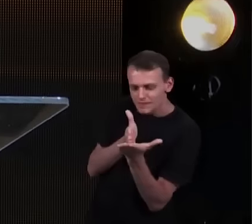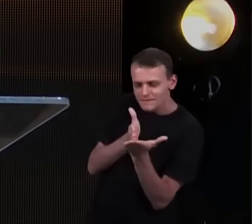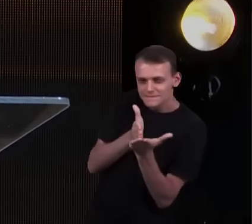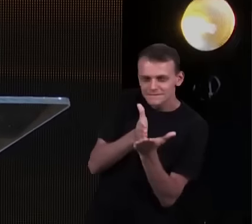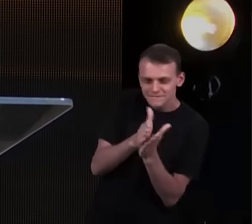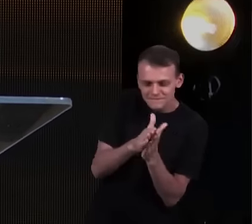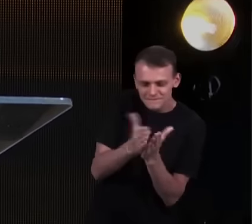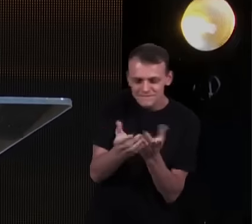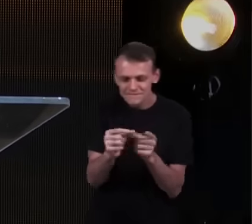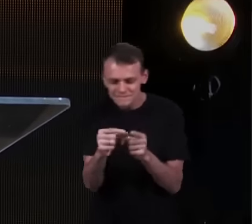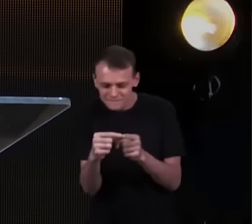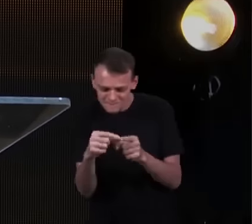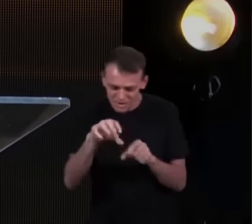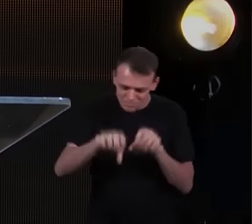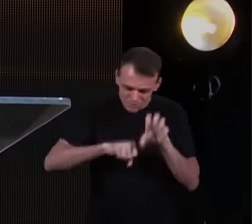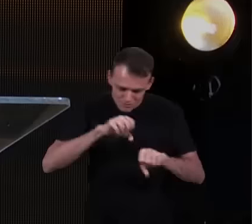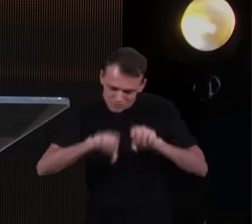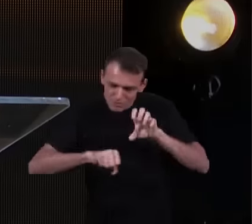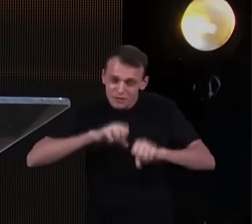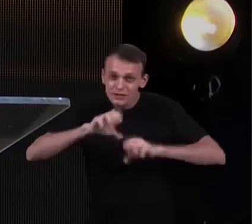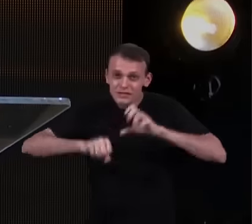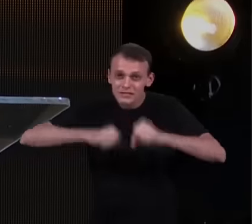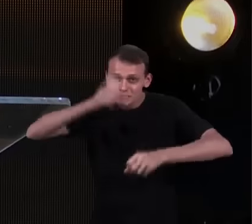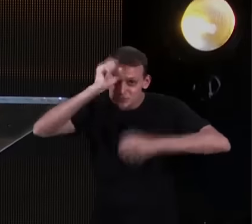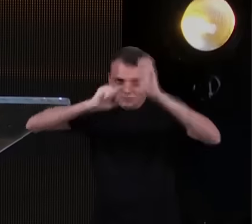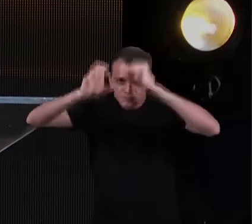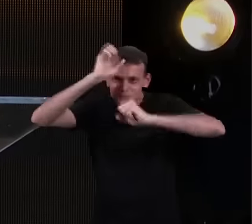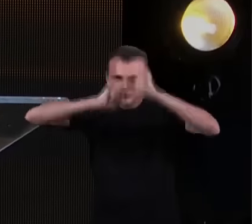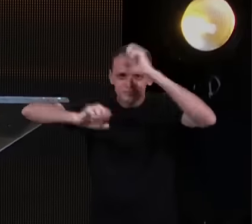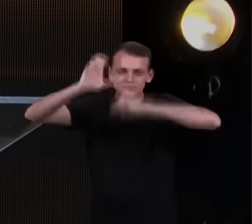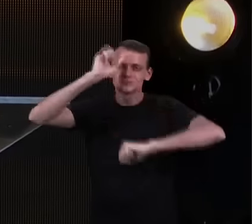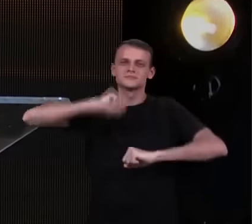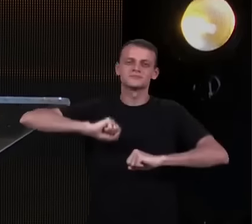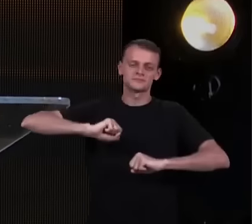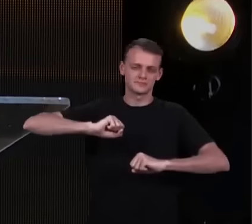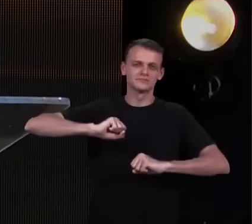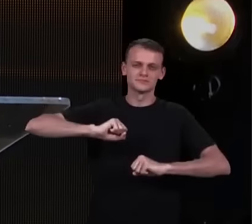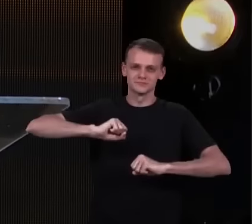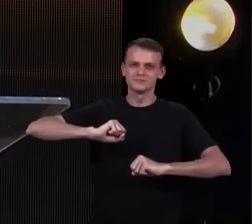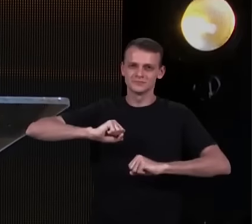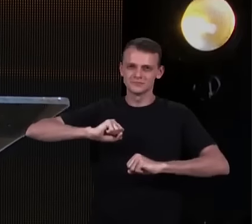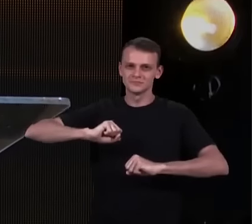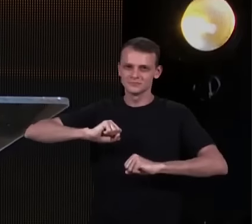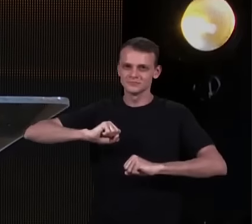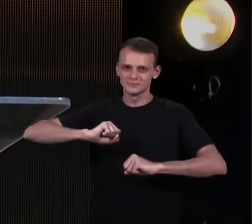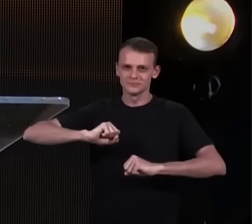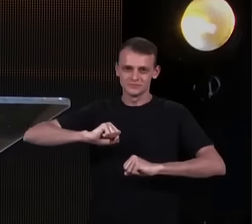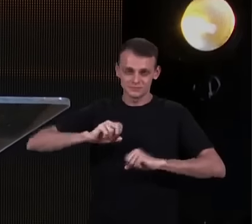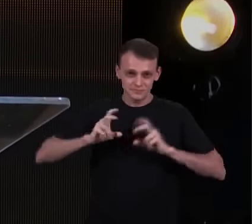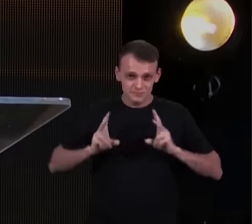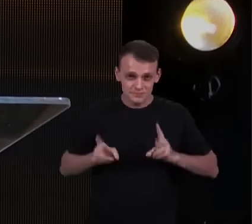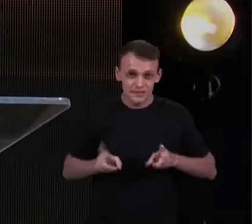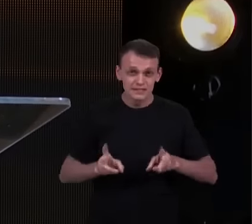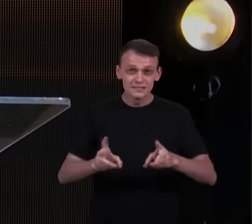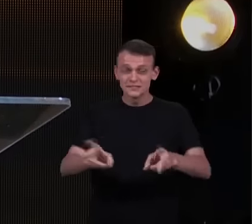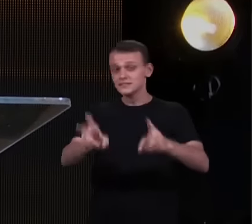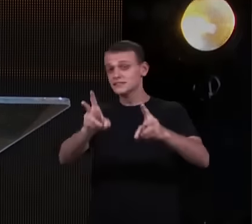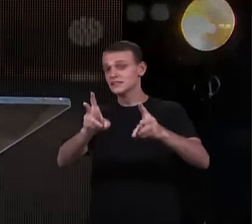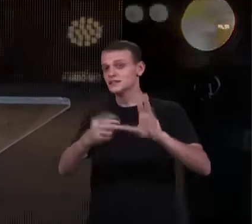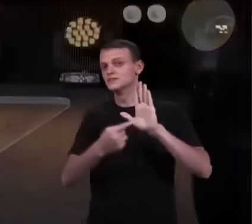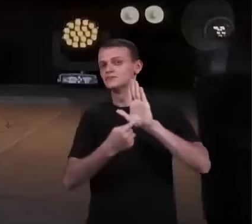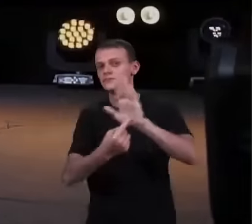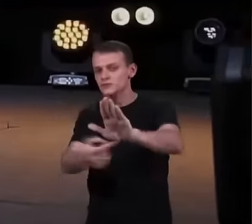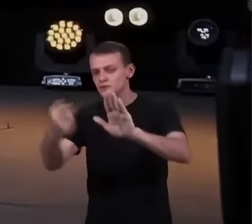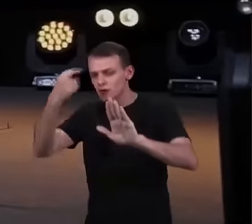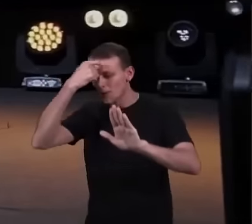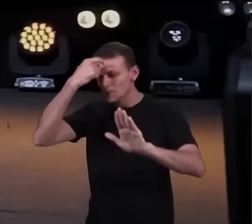destruir fortalezas, desfazendo sofismas e toda altivez que se exalta contra o conhecimento de Deus, levando cativo todo